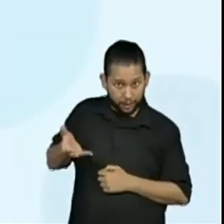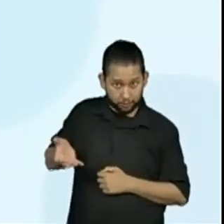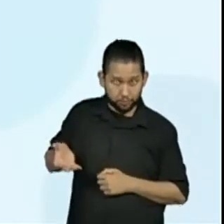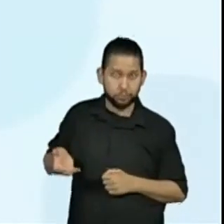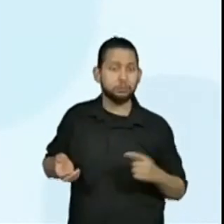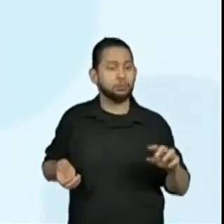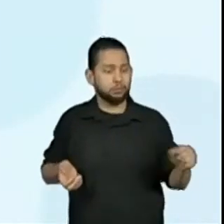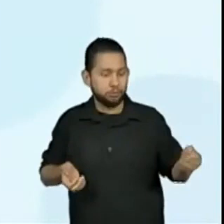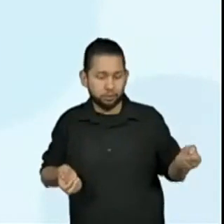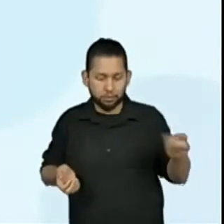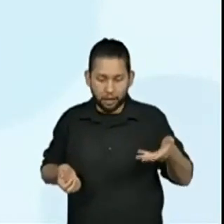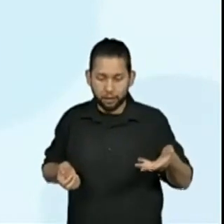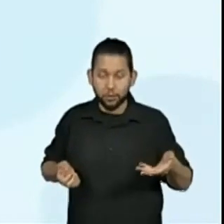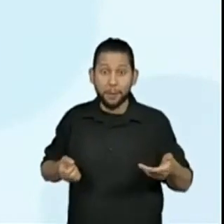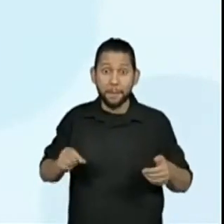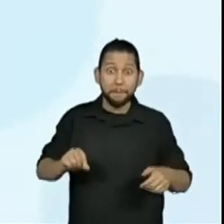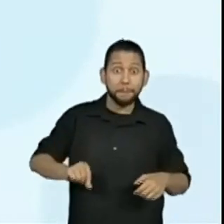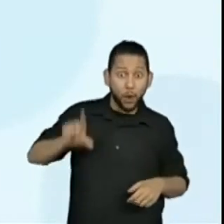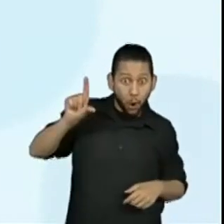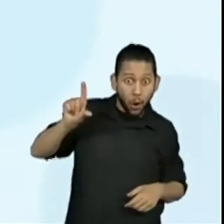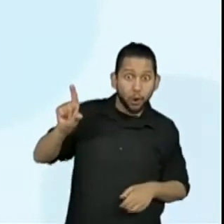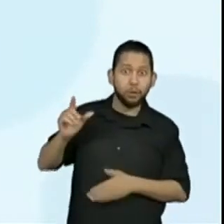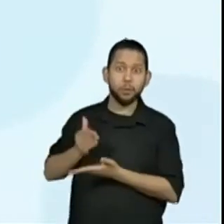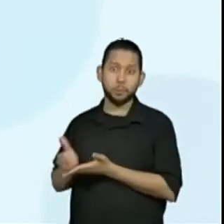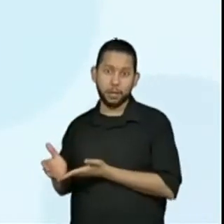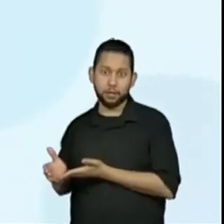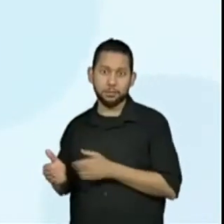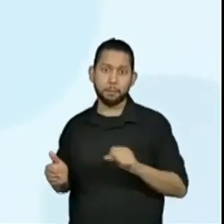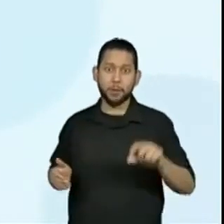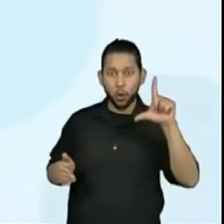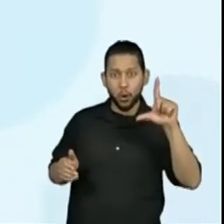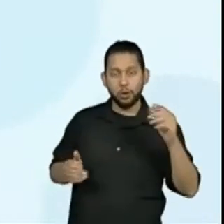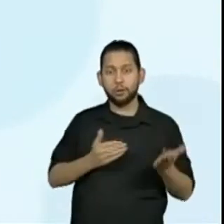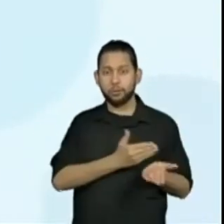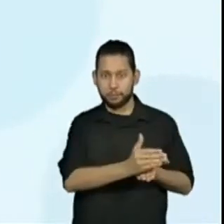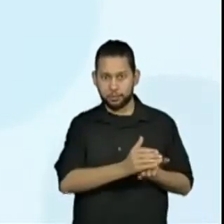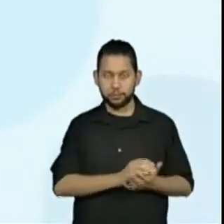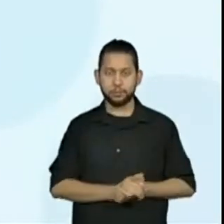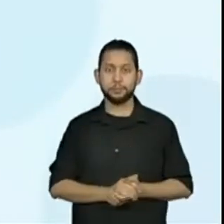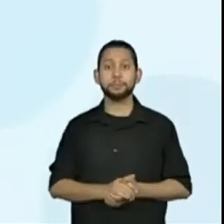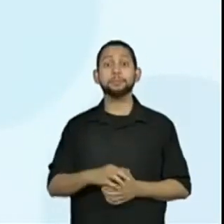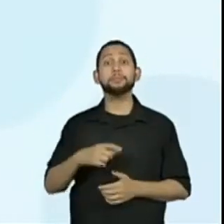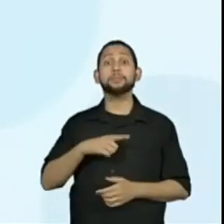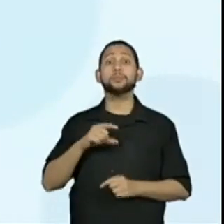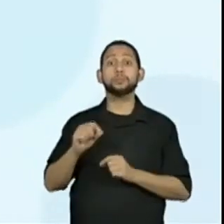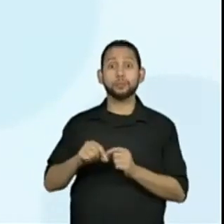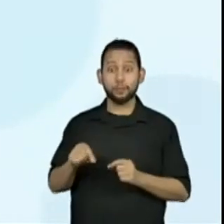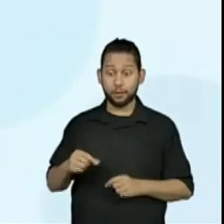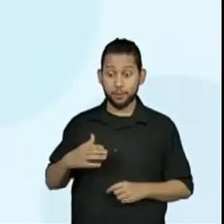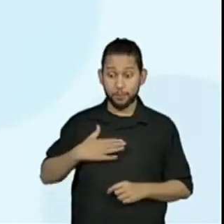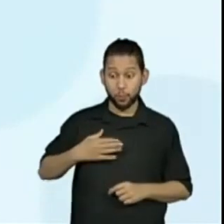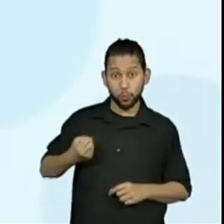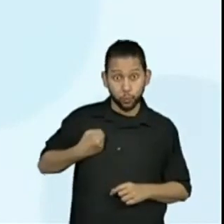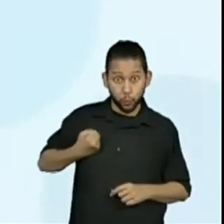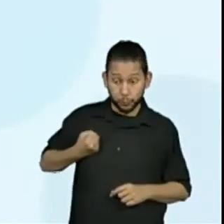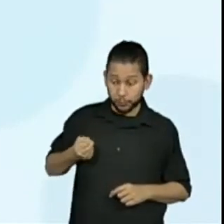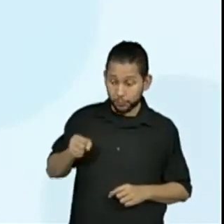número, inicia. Ao jogar o dado, o jogador anda as casas referentes ao número que